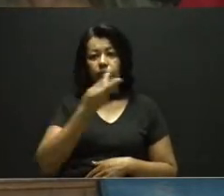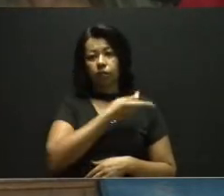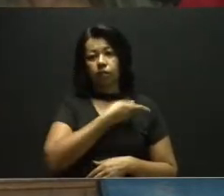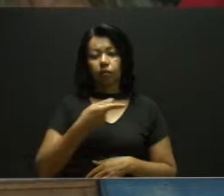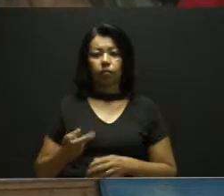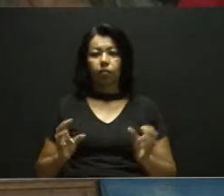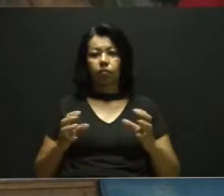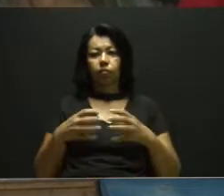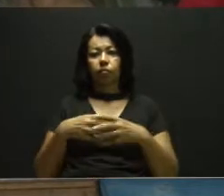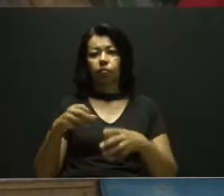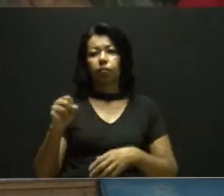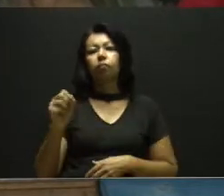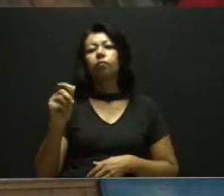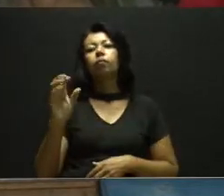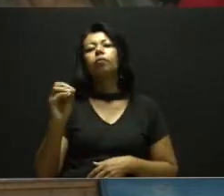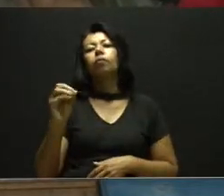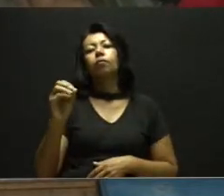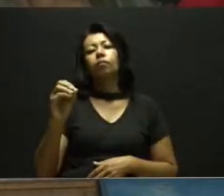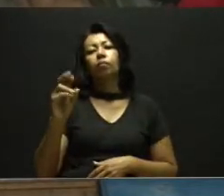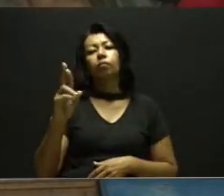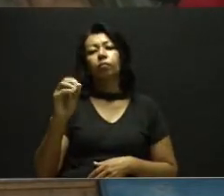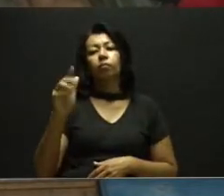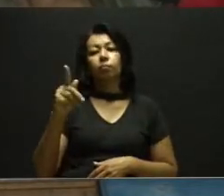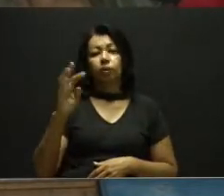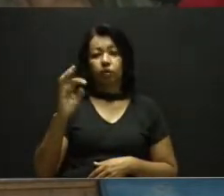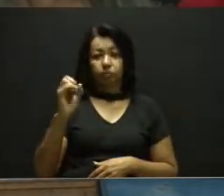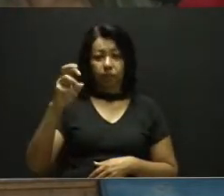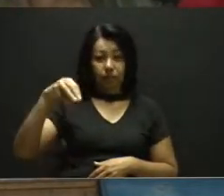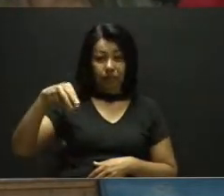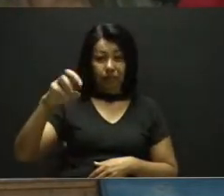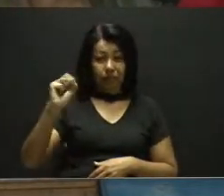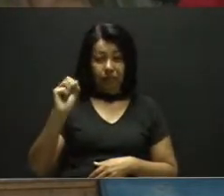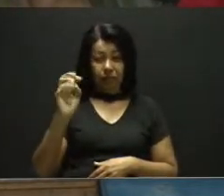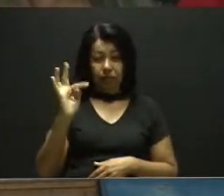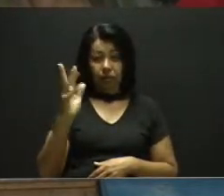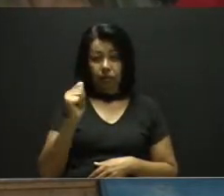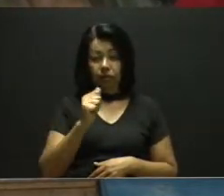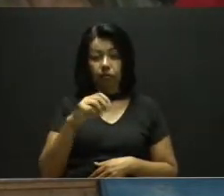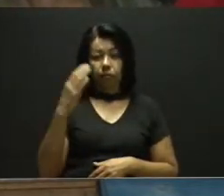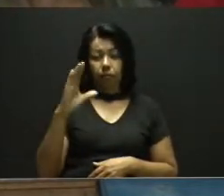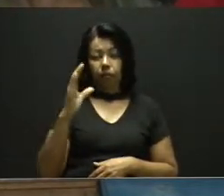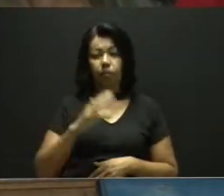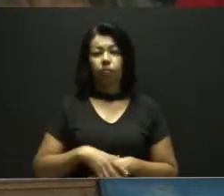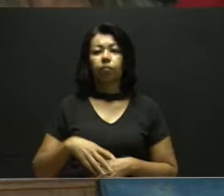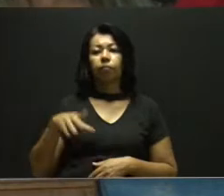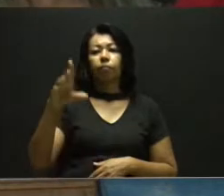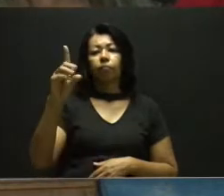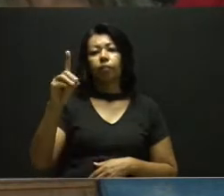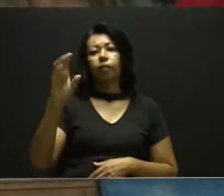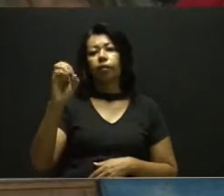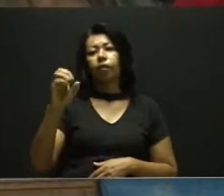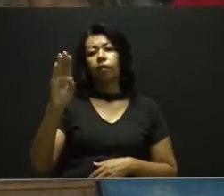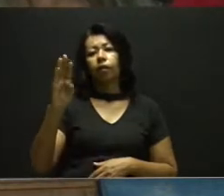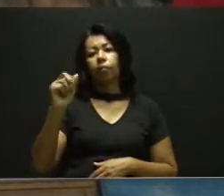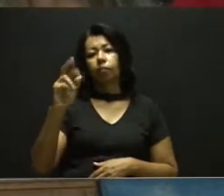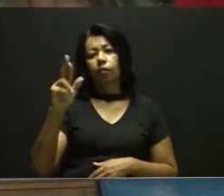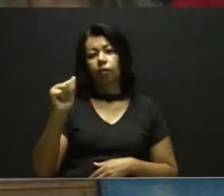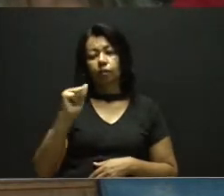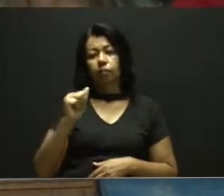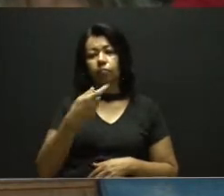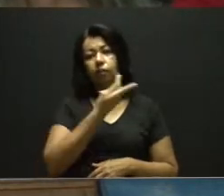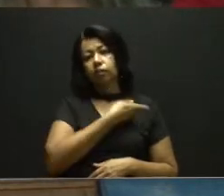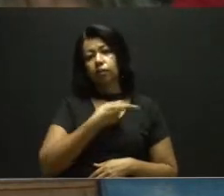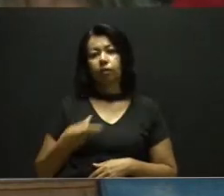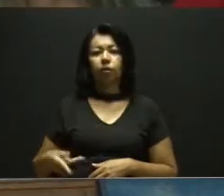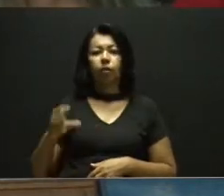clube soroptimista de cubatão débora camilo presidente da comissão da igualdade racial da